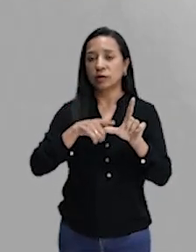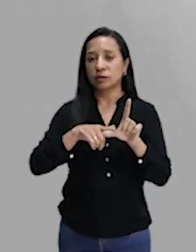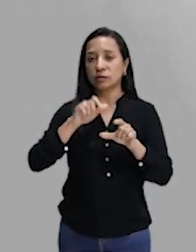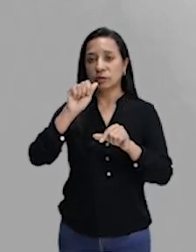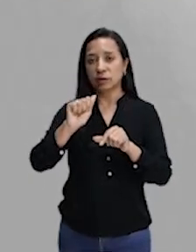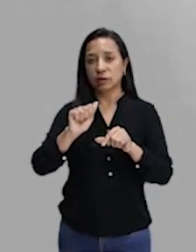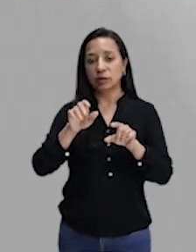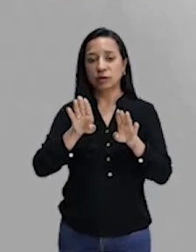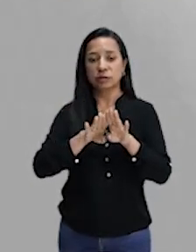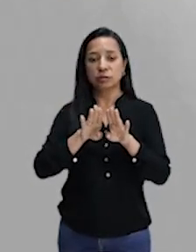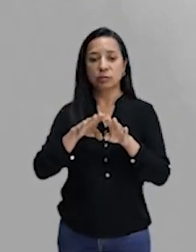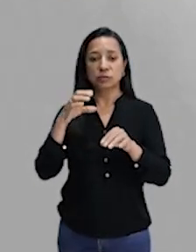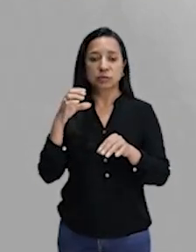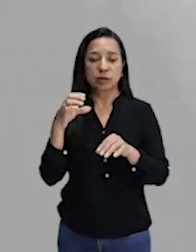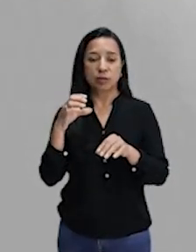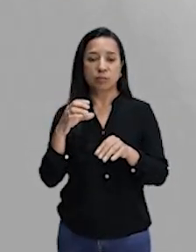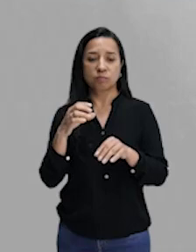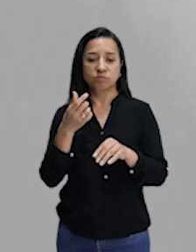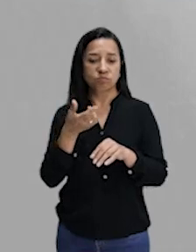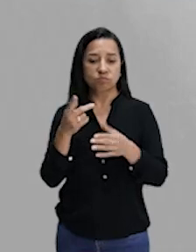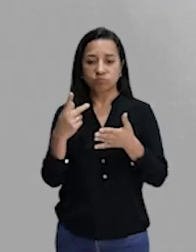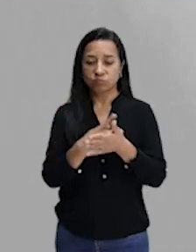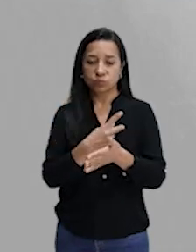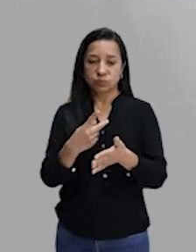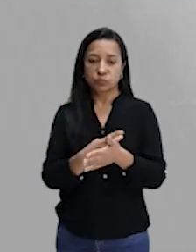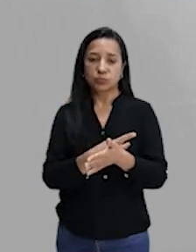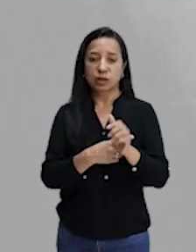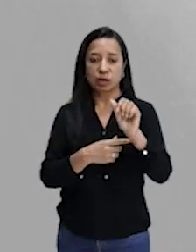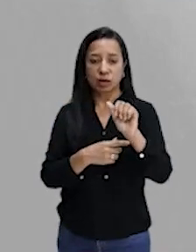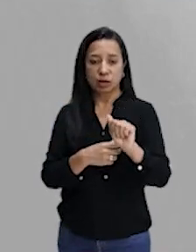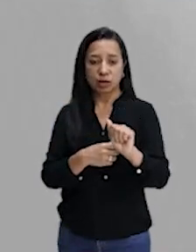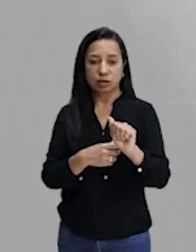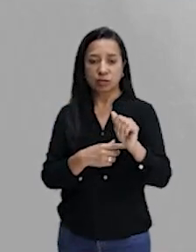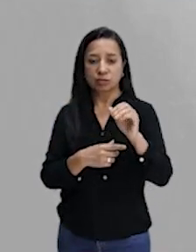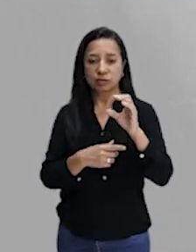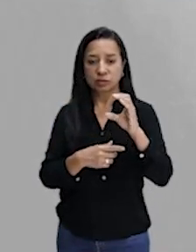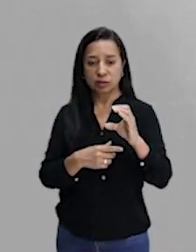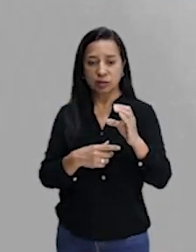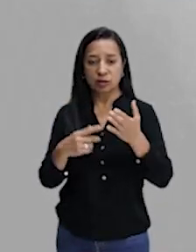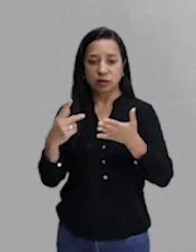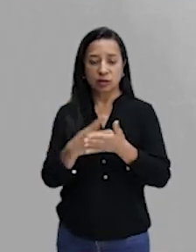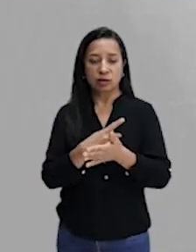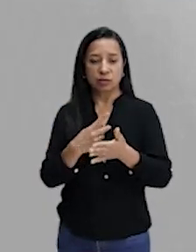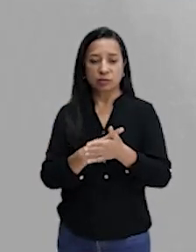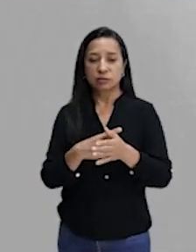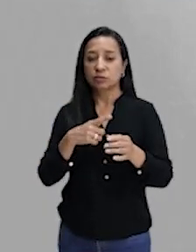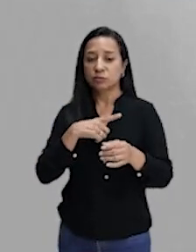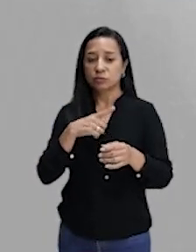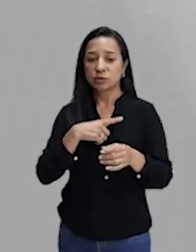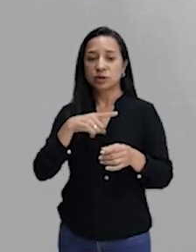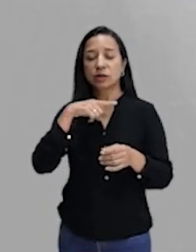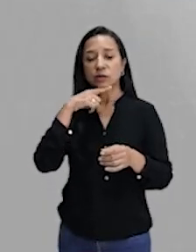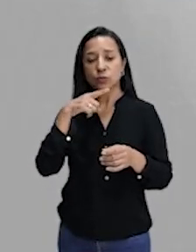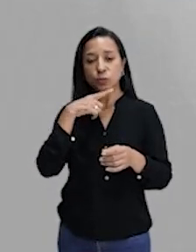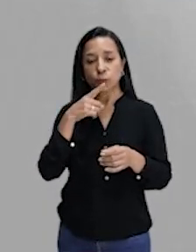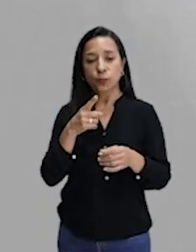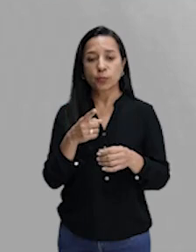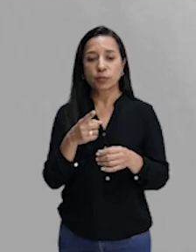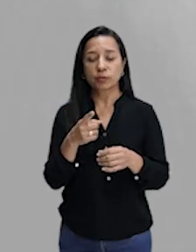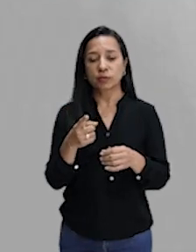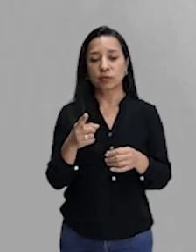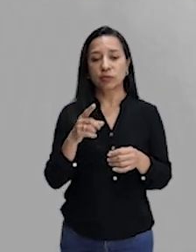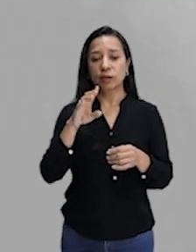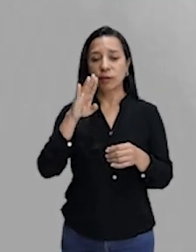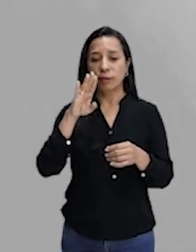do nosso pacote de resposta então nós temos ainda dúvida da letra A desculpa da letra B